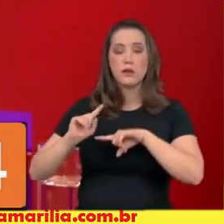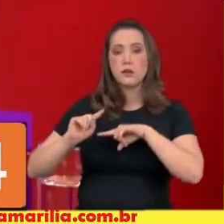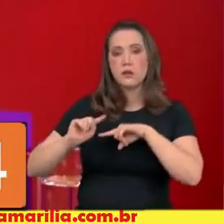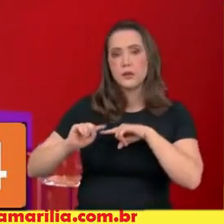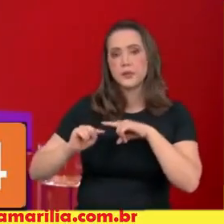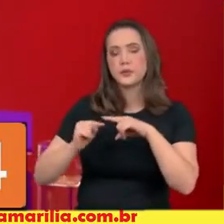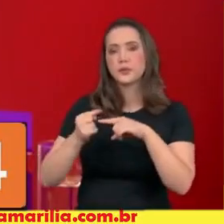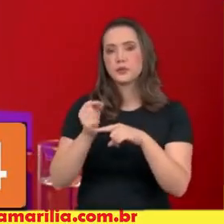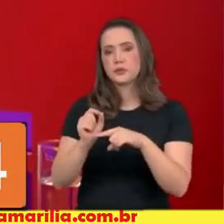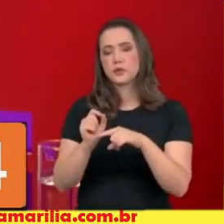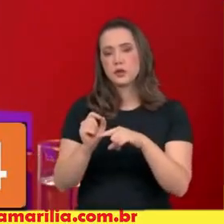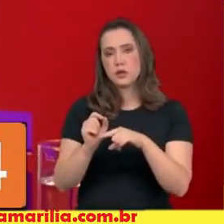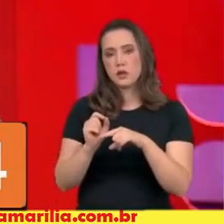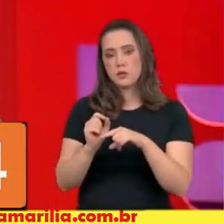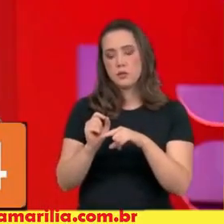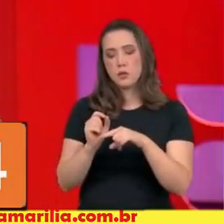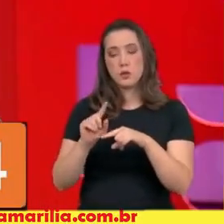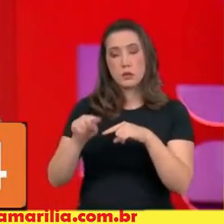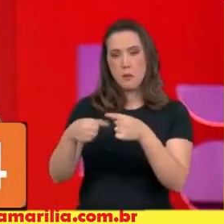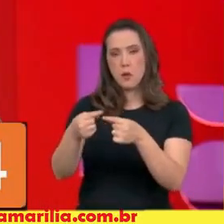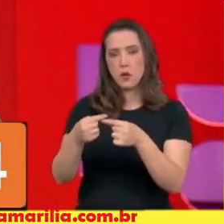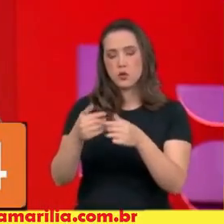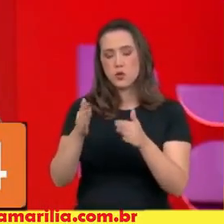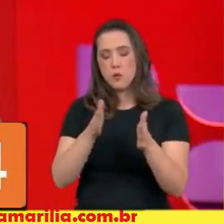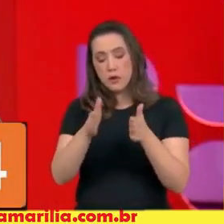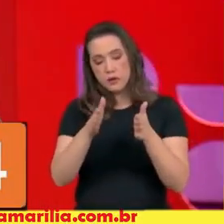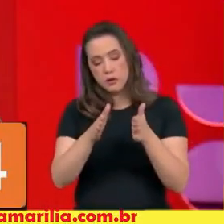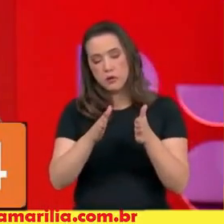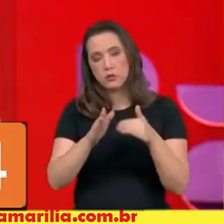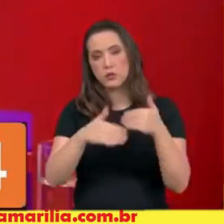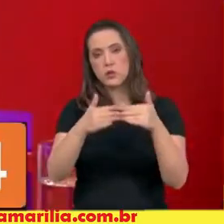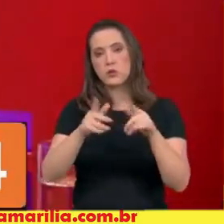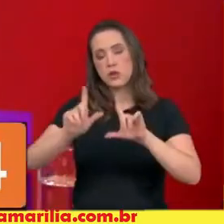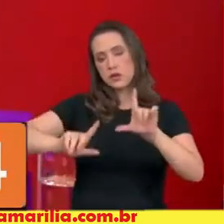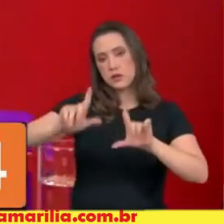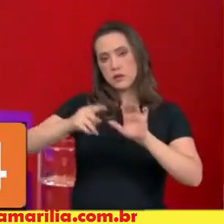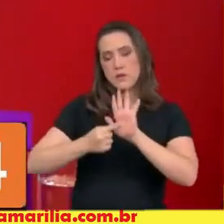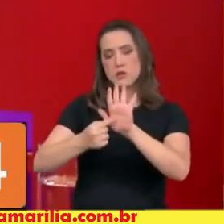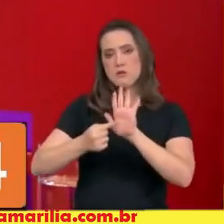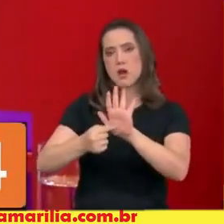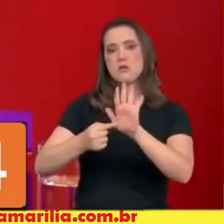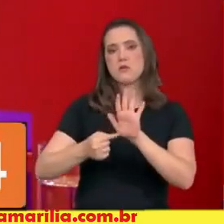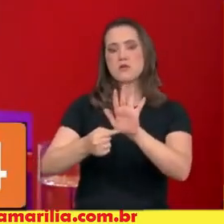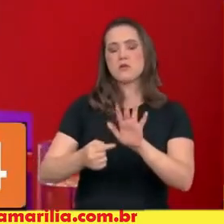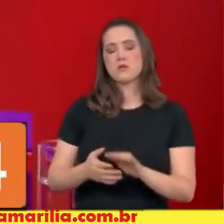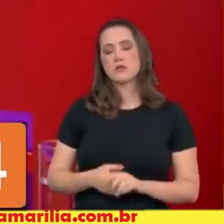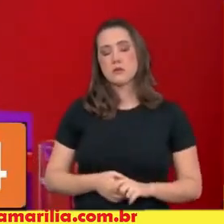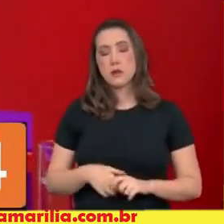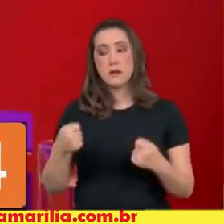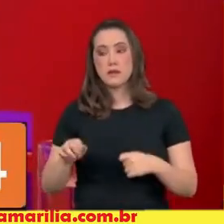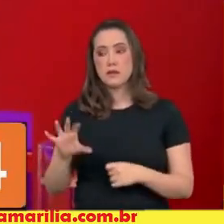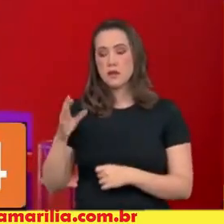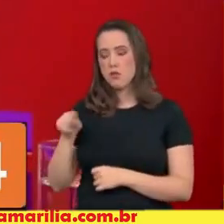ciclo virtuoso ou vicioso, dependendo do seu ponto de vista, midiático. Algo acontece nas ruas,